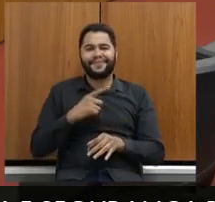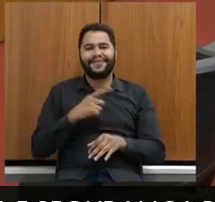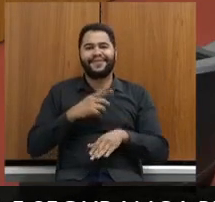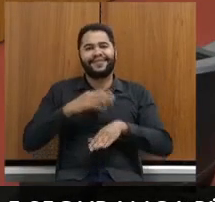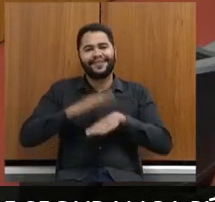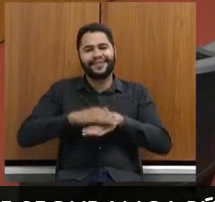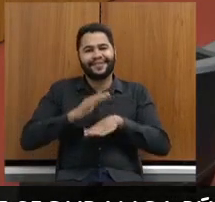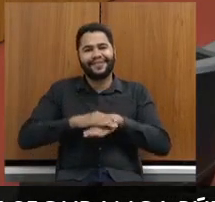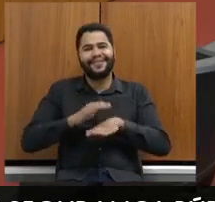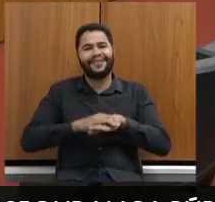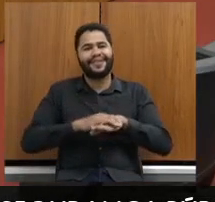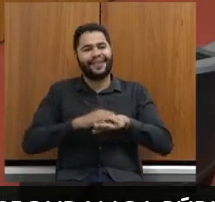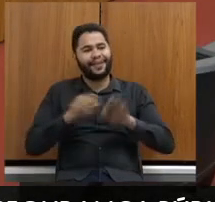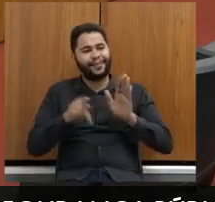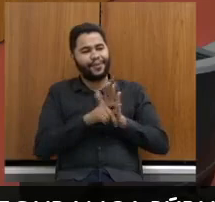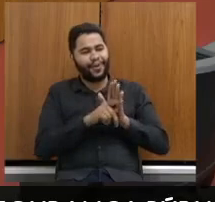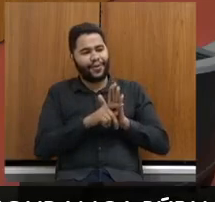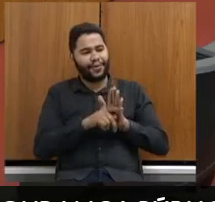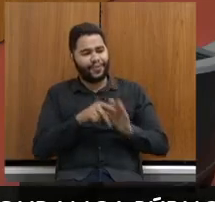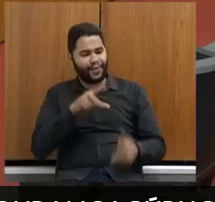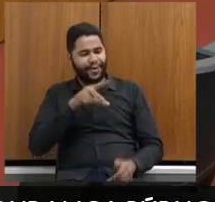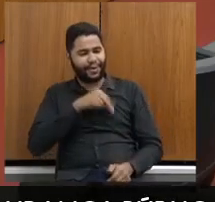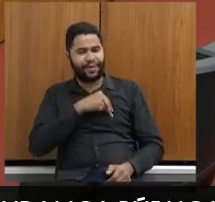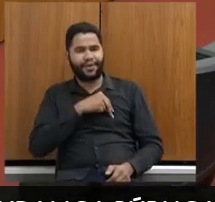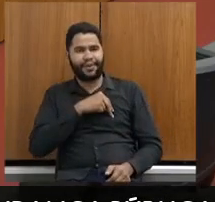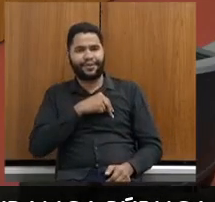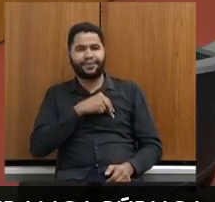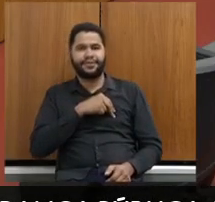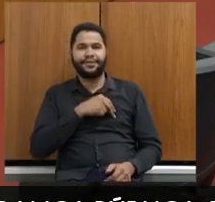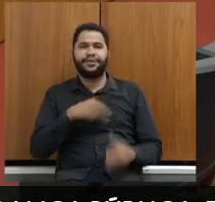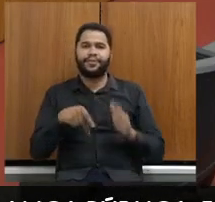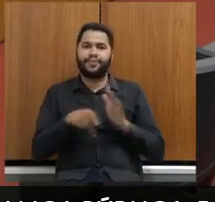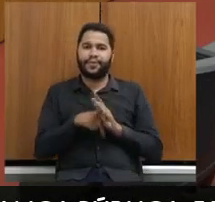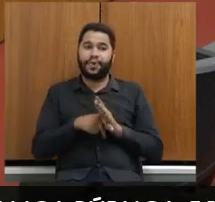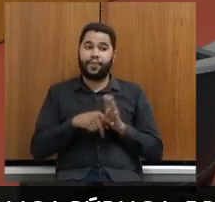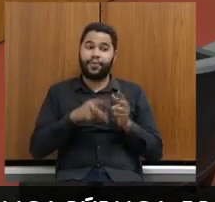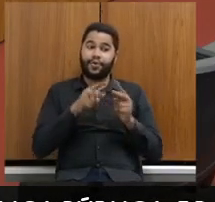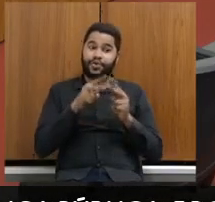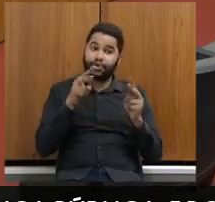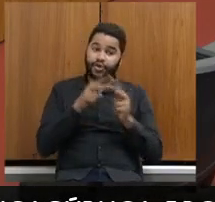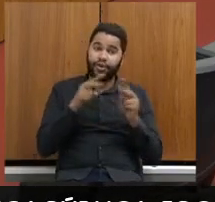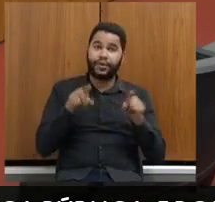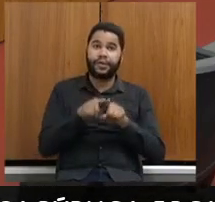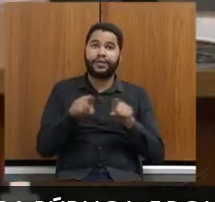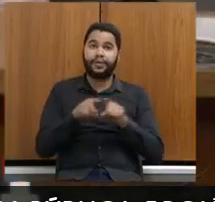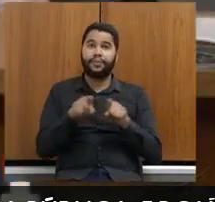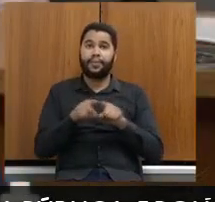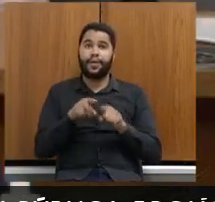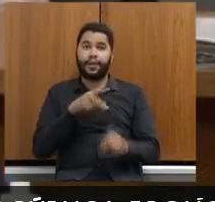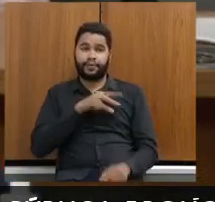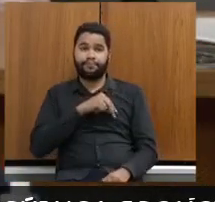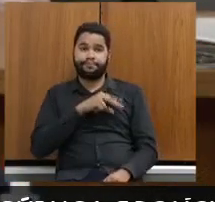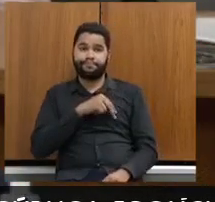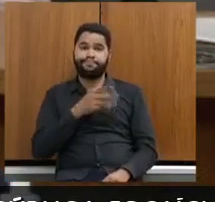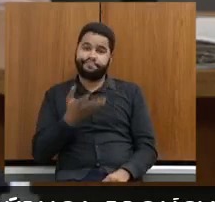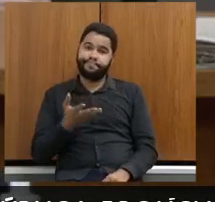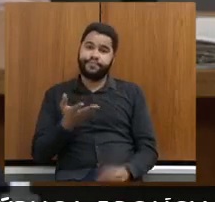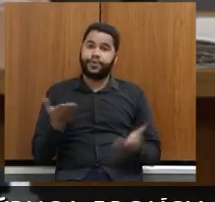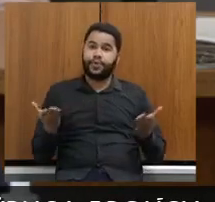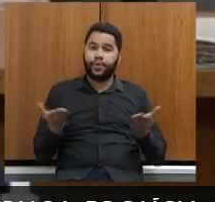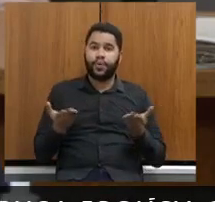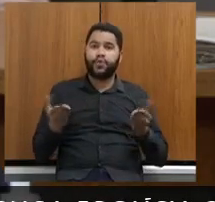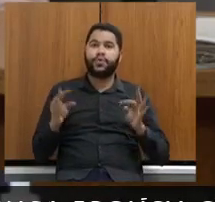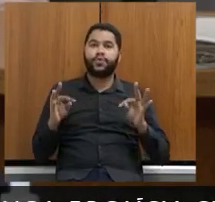a sua própria identidade funcional e não só uma identidade digital mais uma identidade física também então basicamente